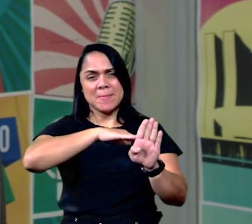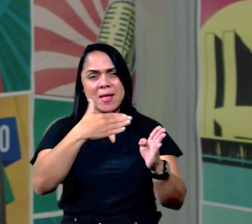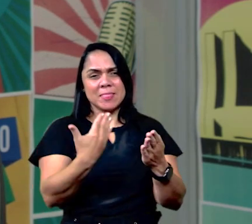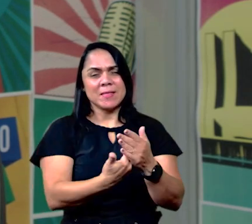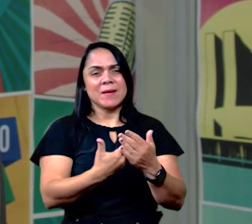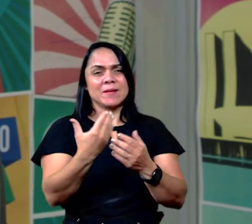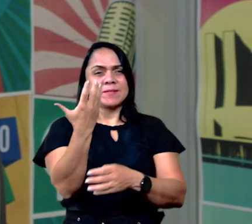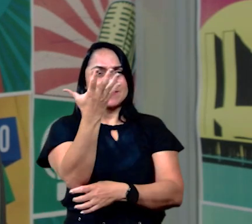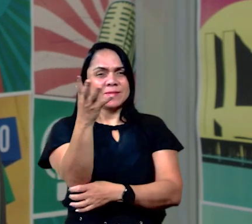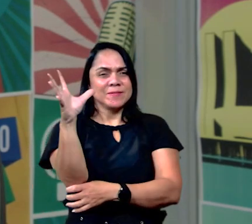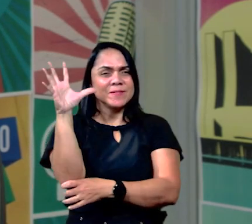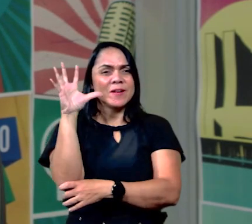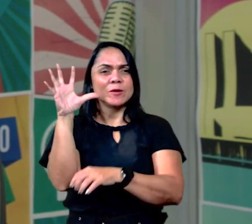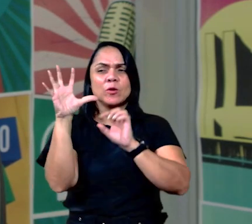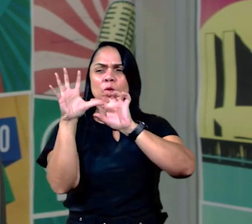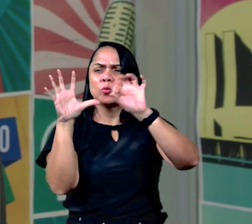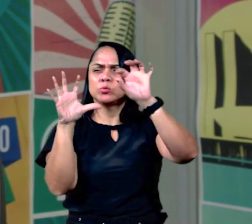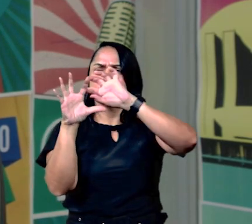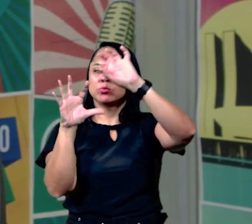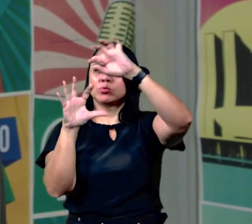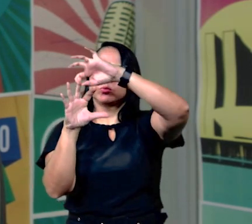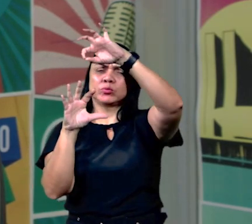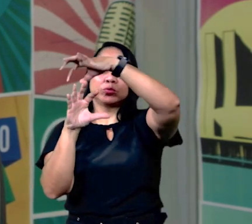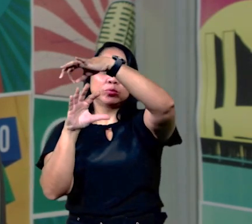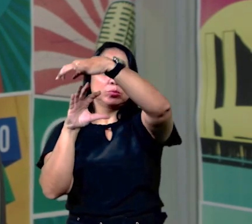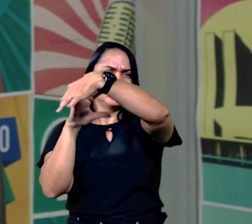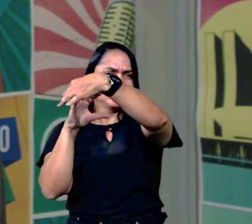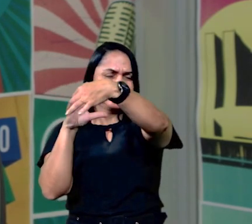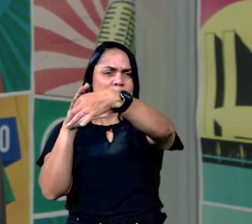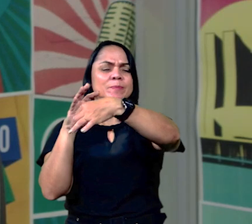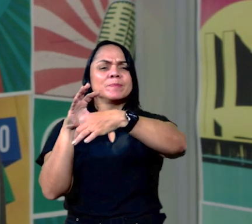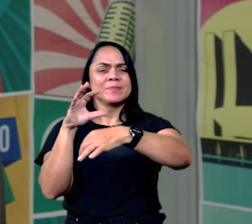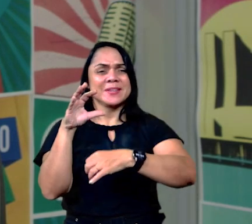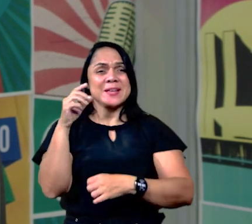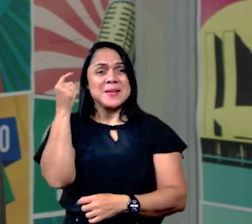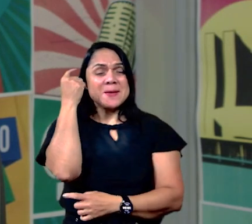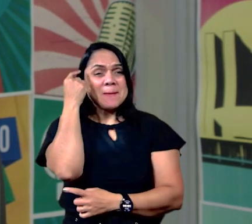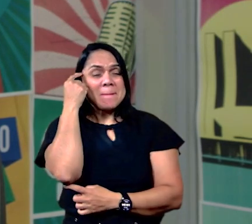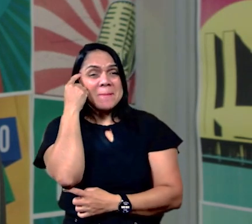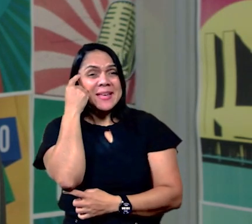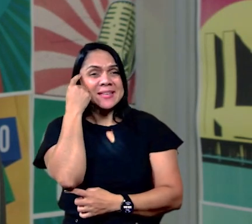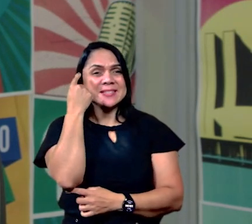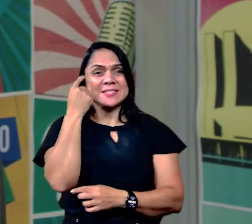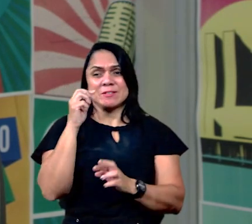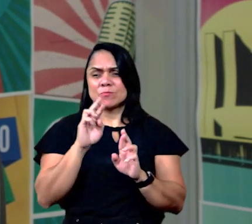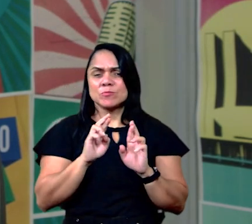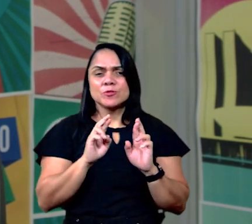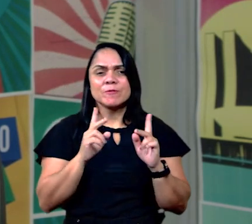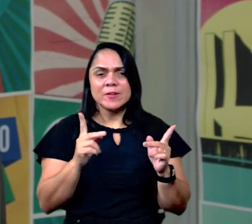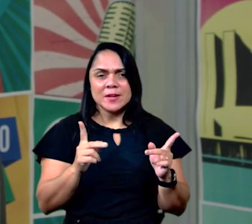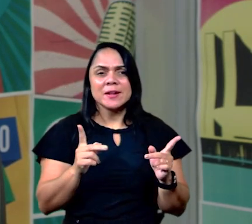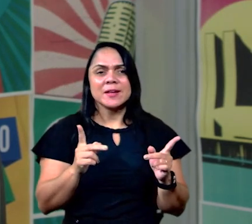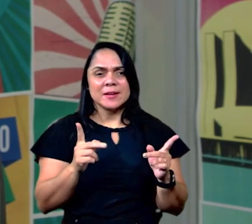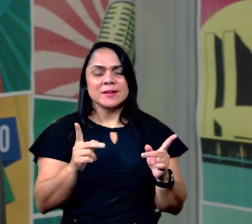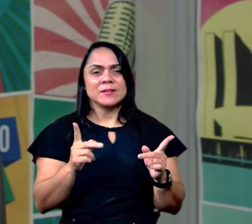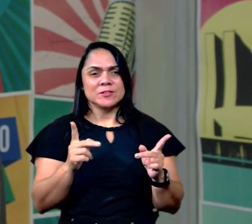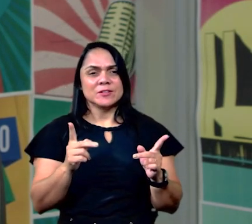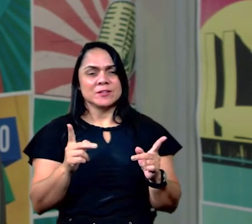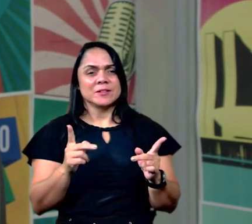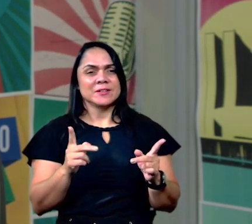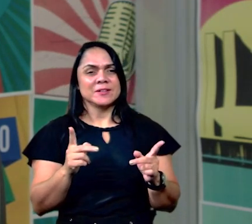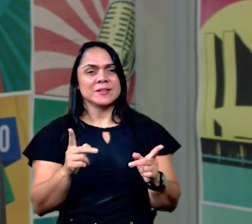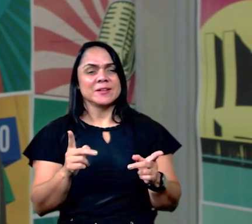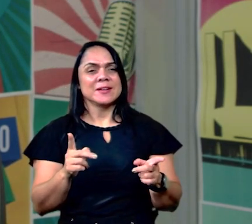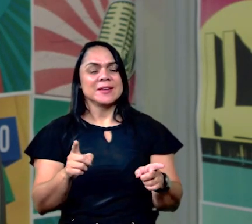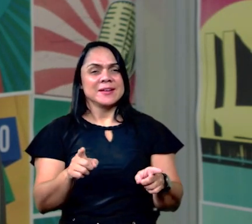árvore de muitos galhos, não é, de muitas ramificações que pensam teologicamente muito distinto. Então, assim, para a